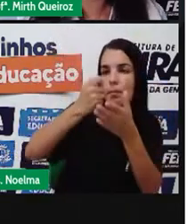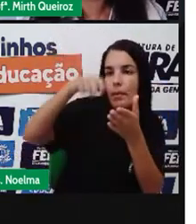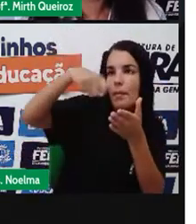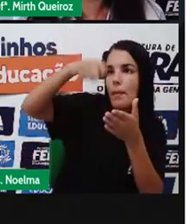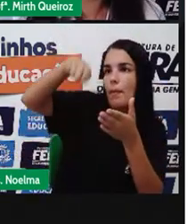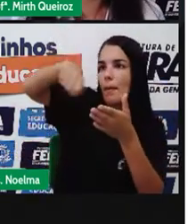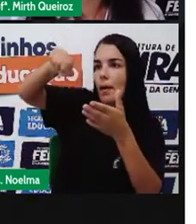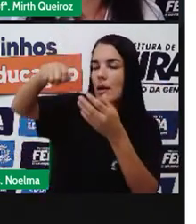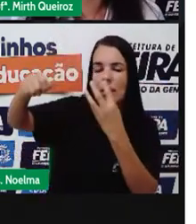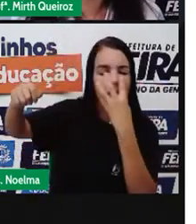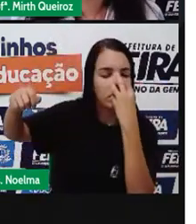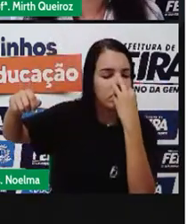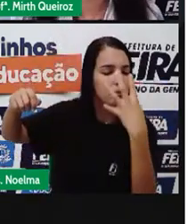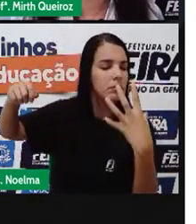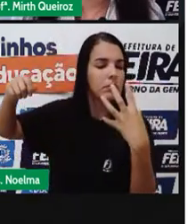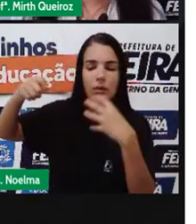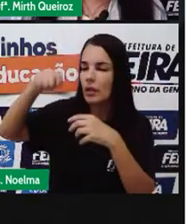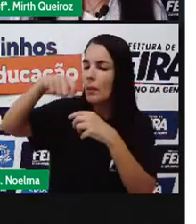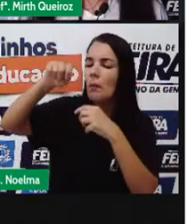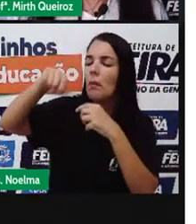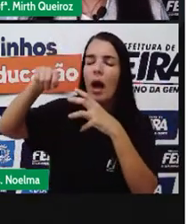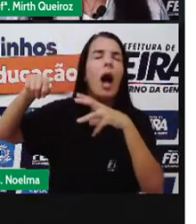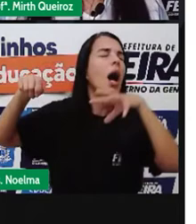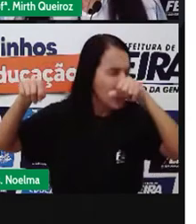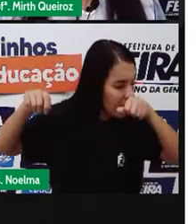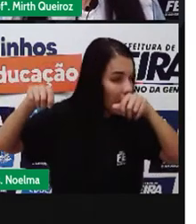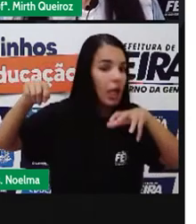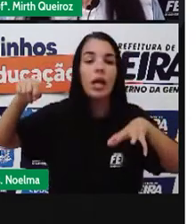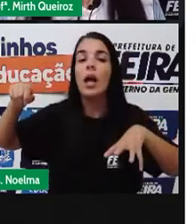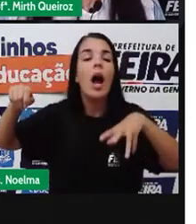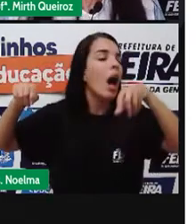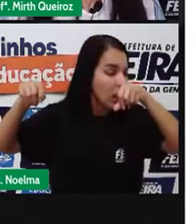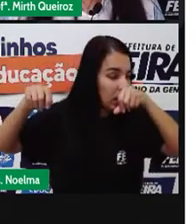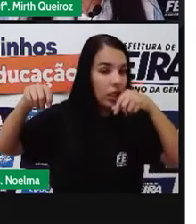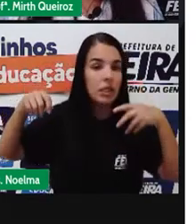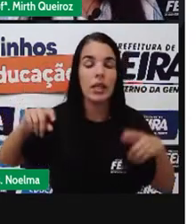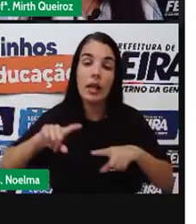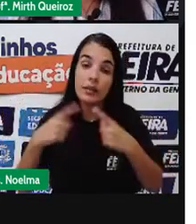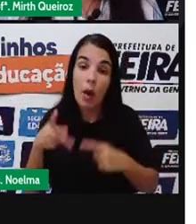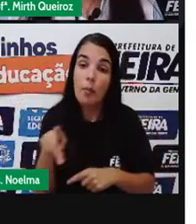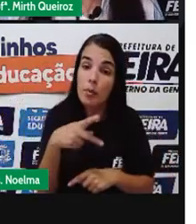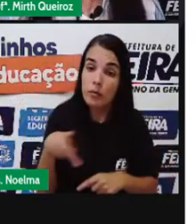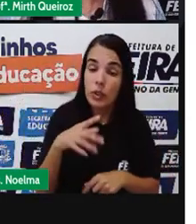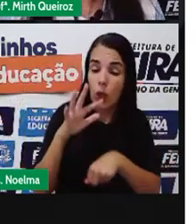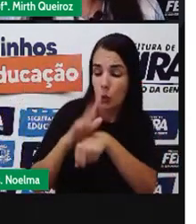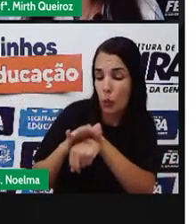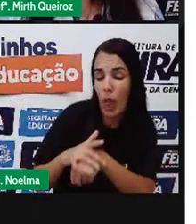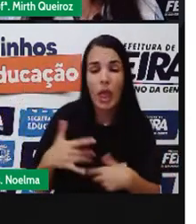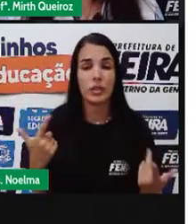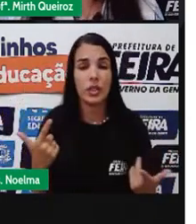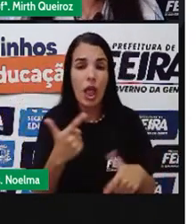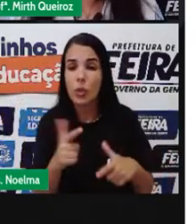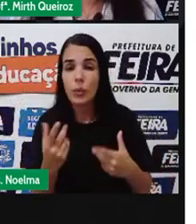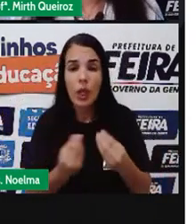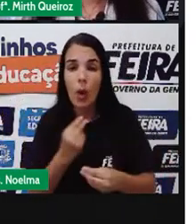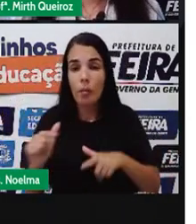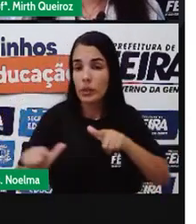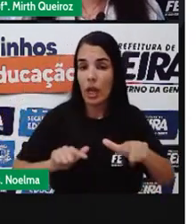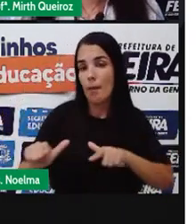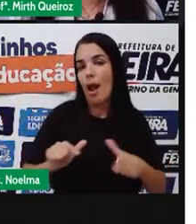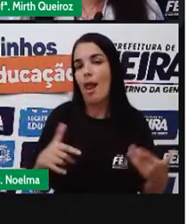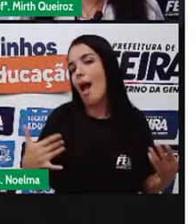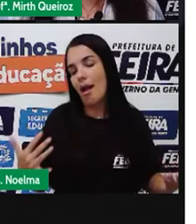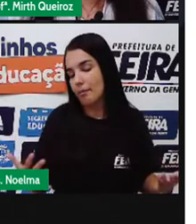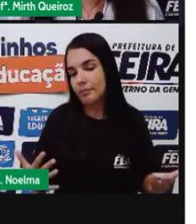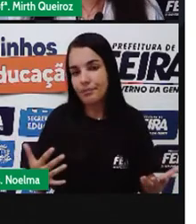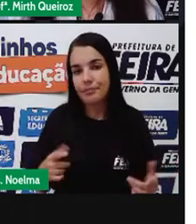saúde, principalmente respiratórios aí, aos professores, e com isso os professores adoecem, né? Não tem como trabalhar,